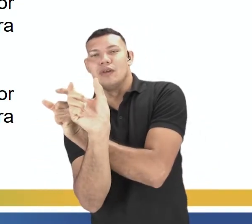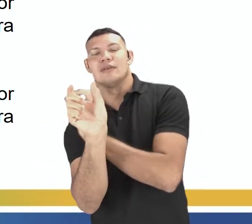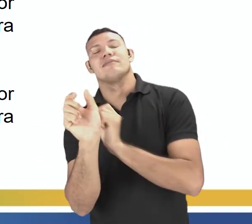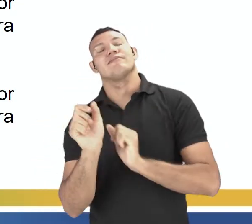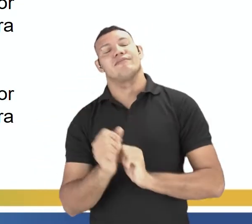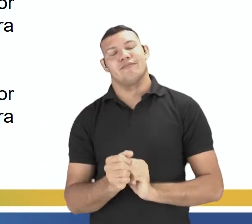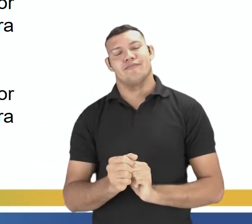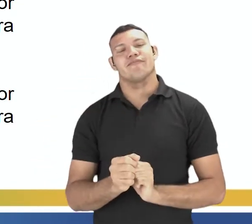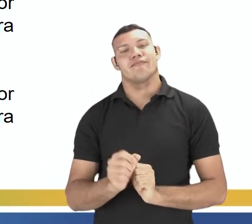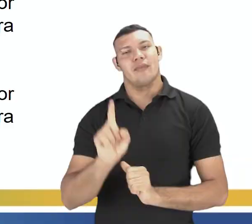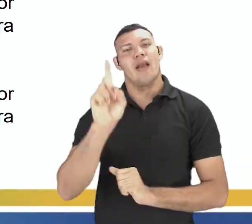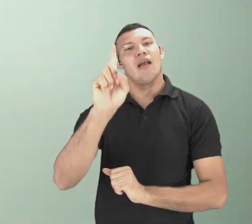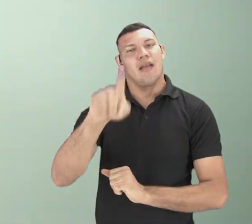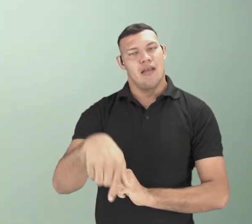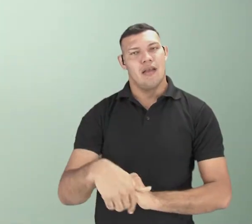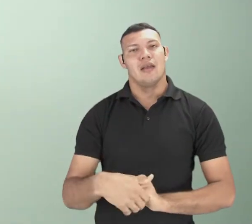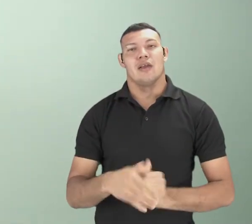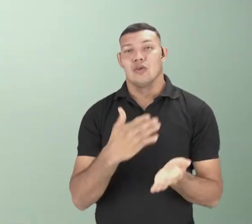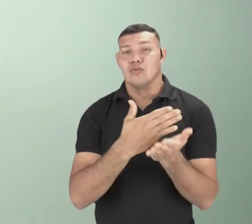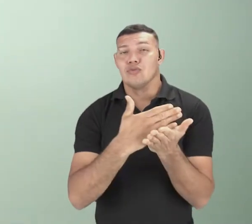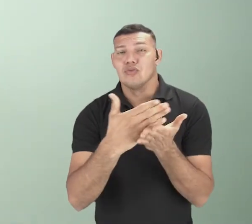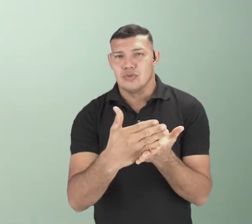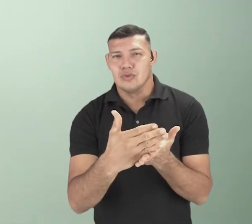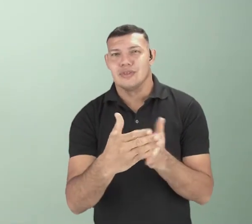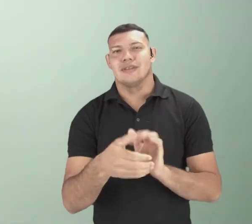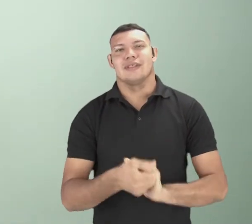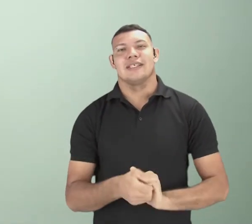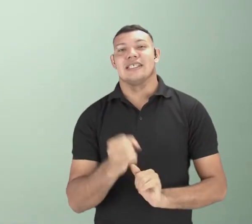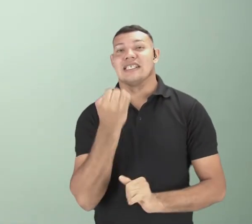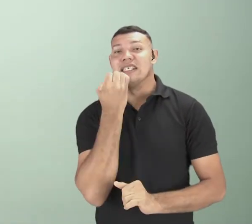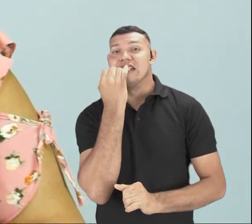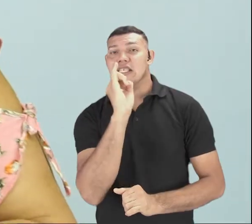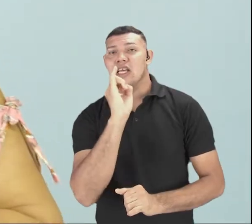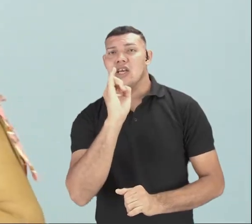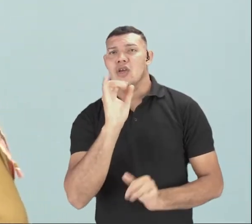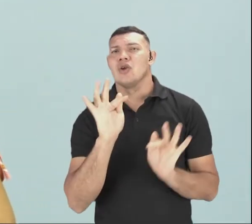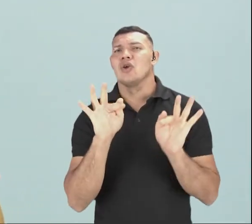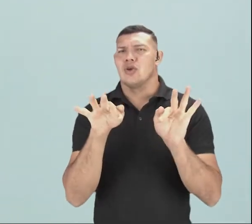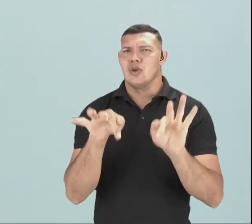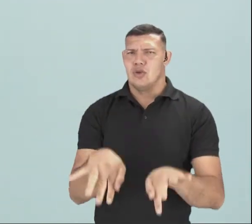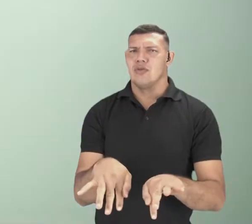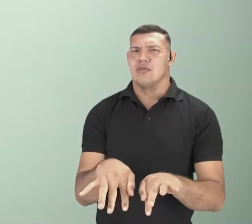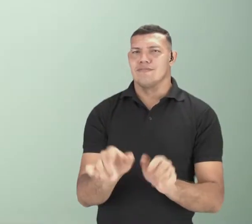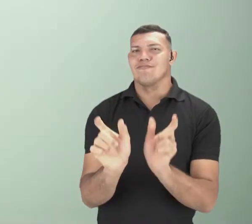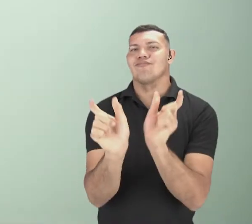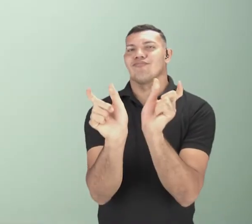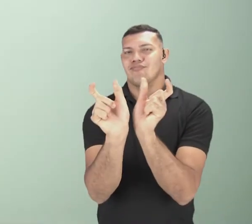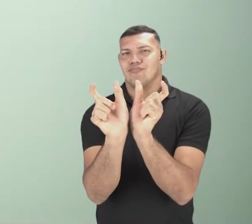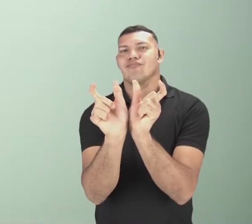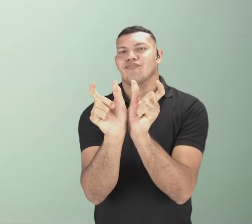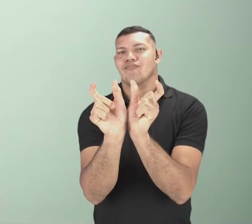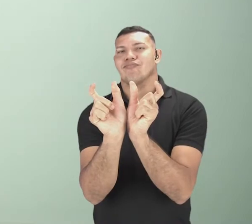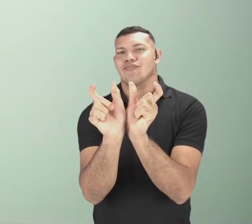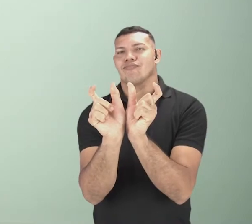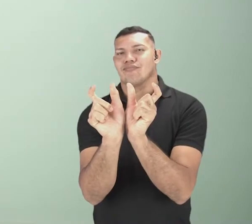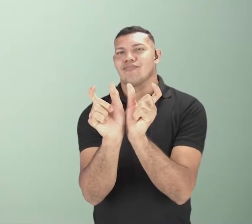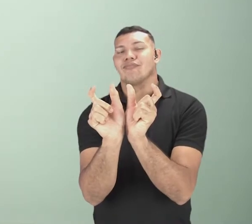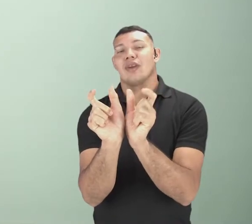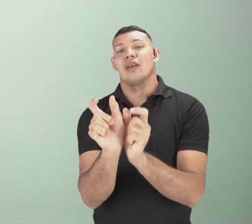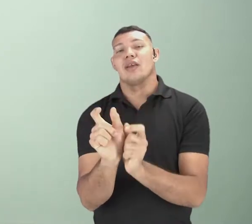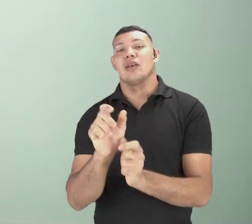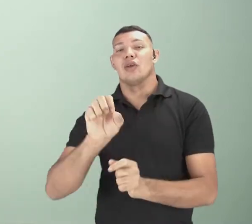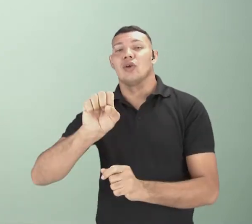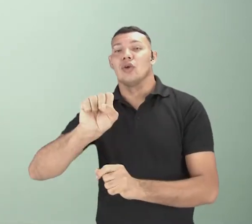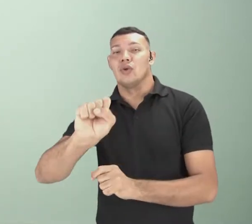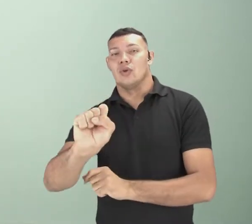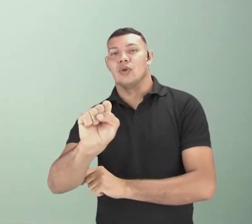Porque ela vem no início da palavra. Porque se ela viesse no final da palavra, ela se chamaria,